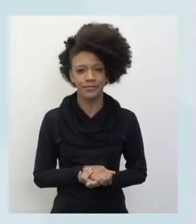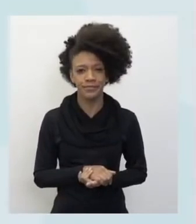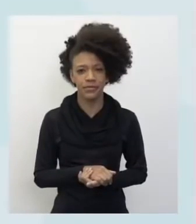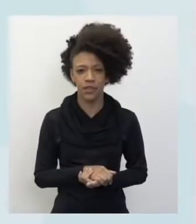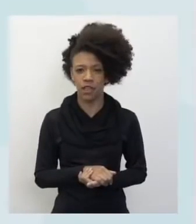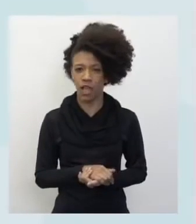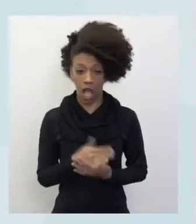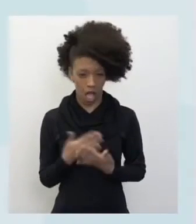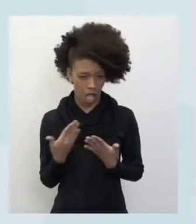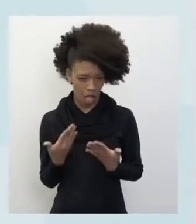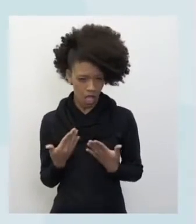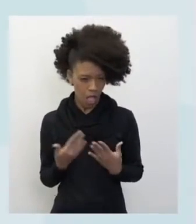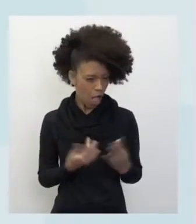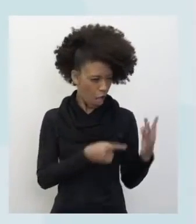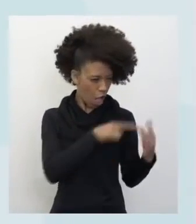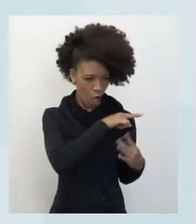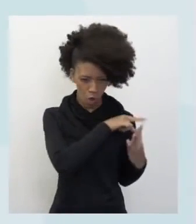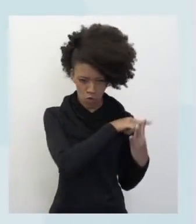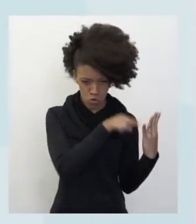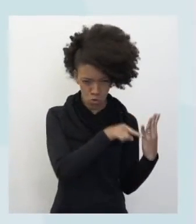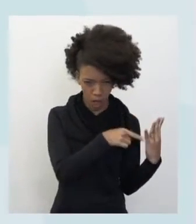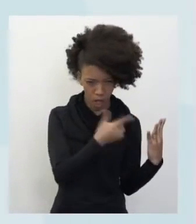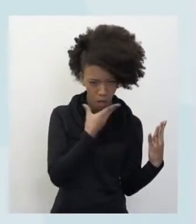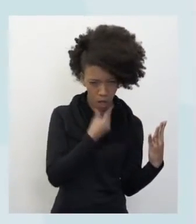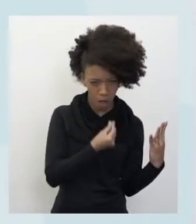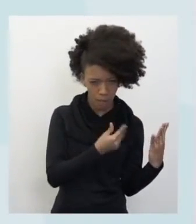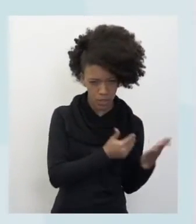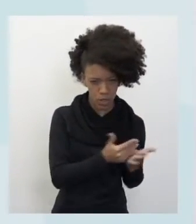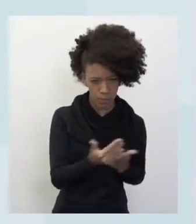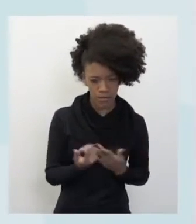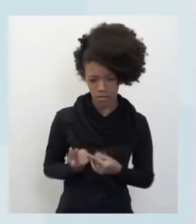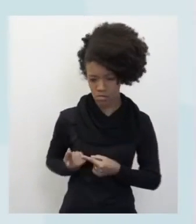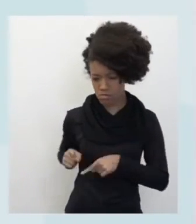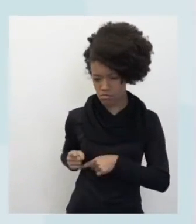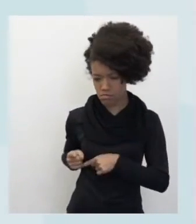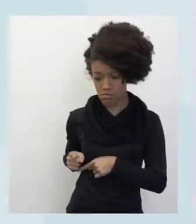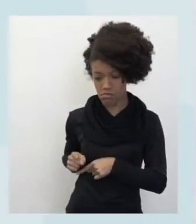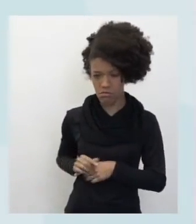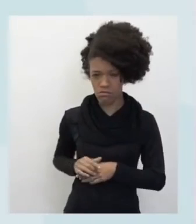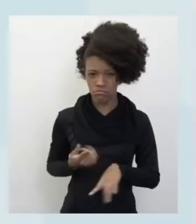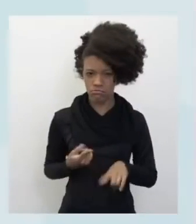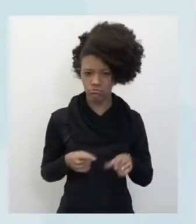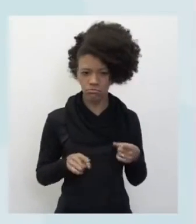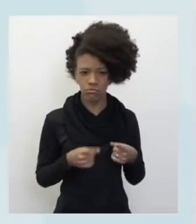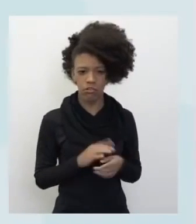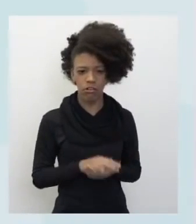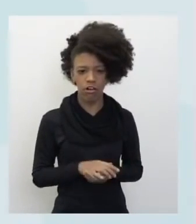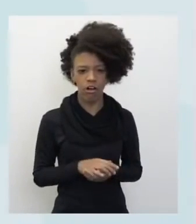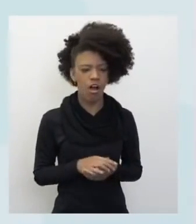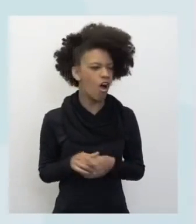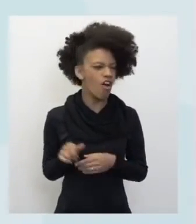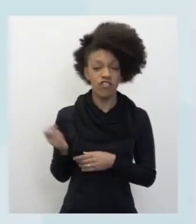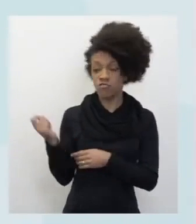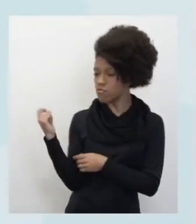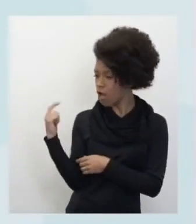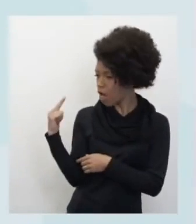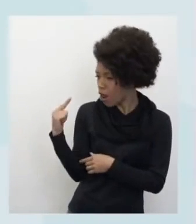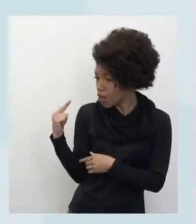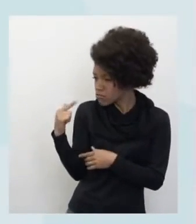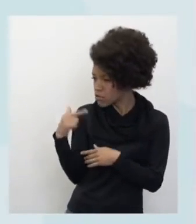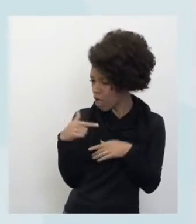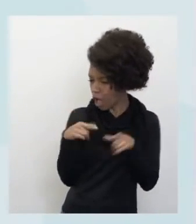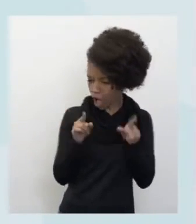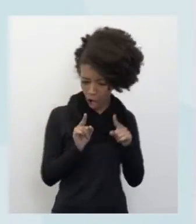Não satisfeitos, começaram com citações musicais. "Você é luz, é